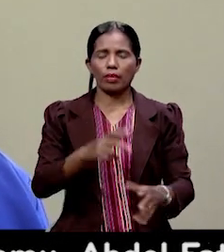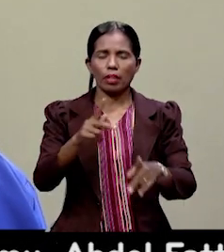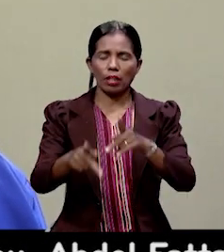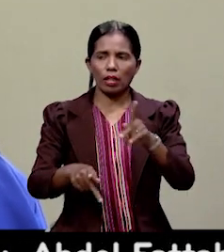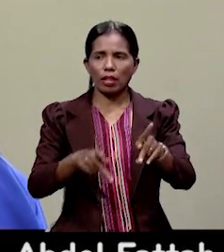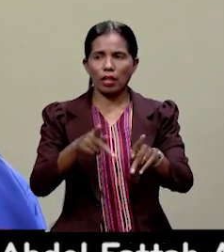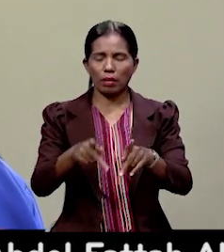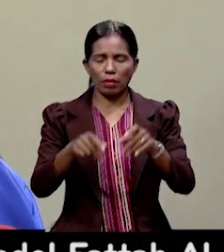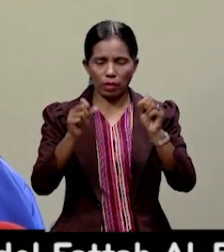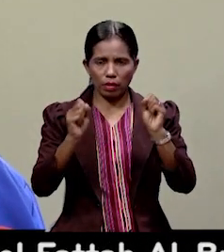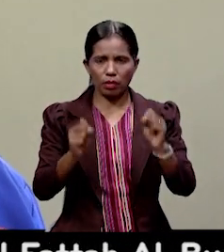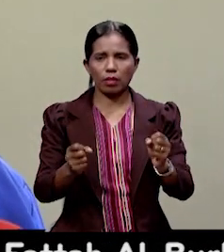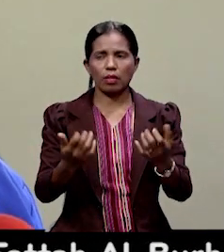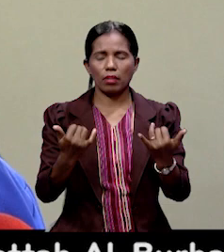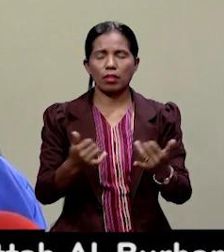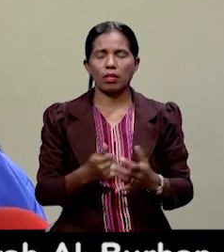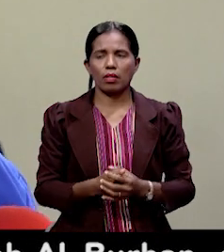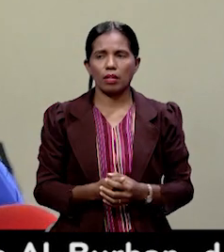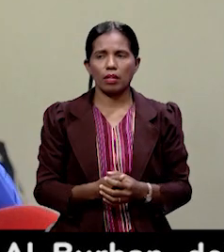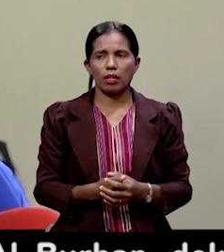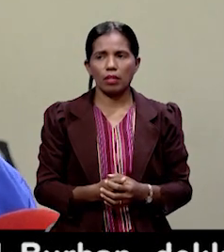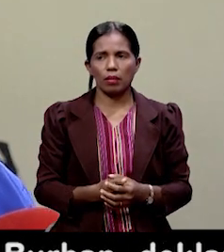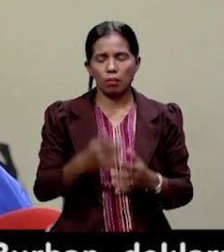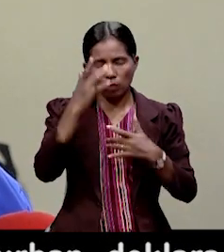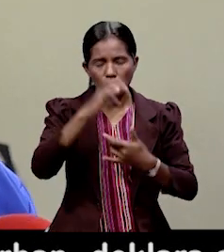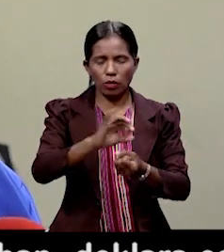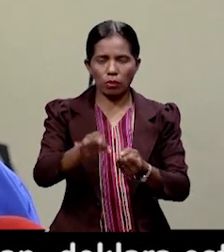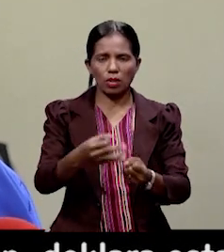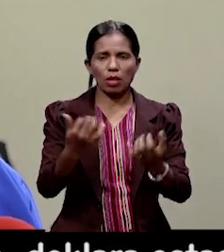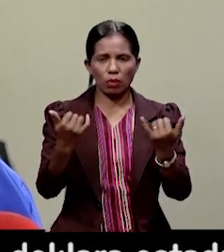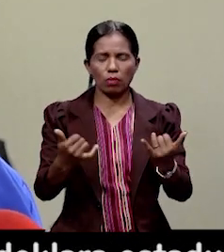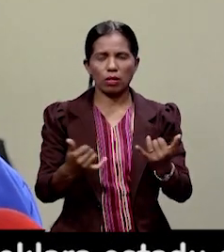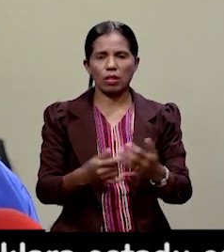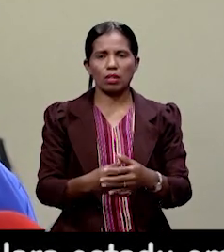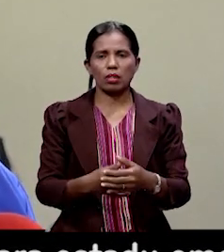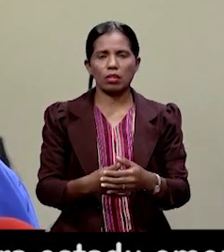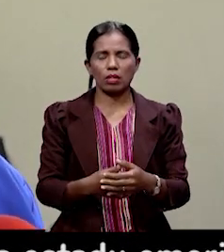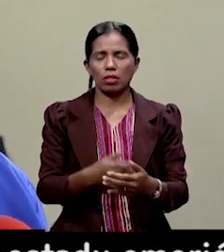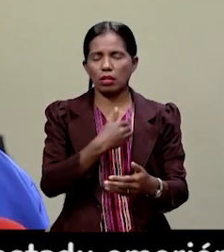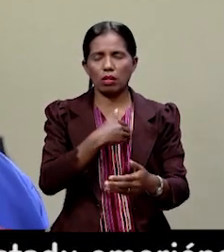post-Covid, né? Economia mundial post-Covid, né? Ser um grande atual.